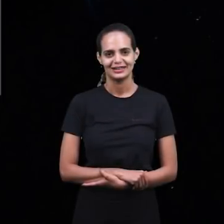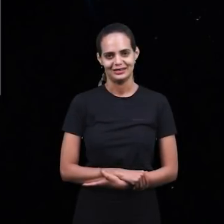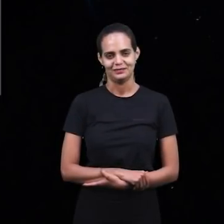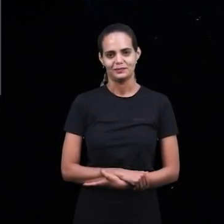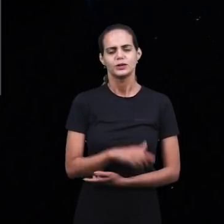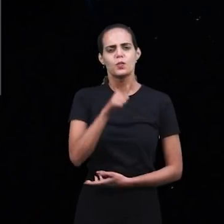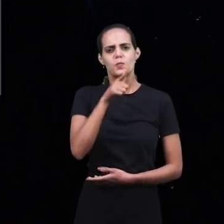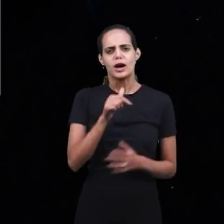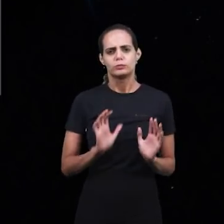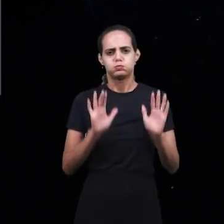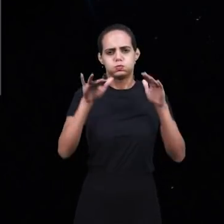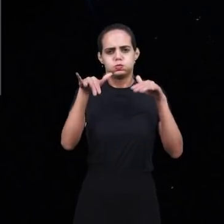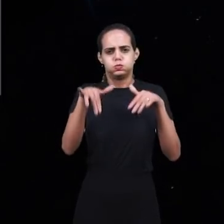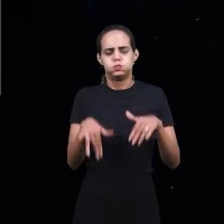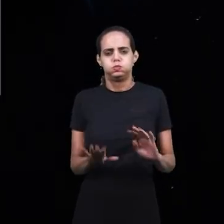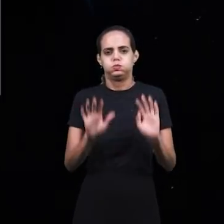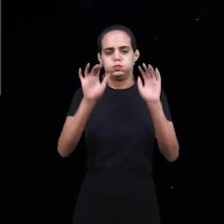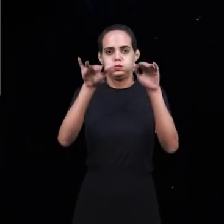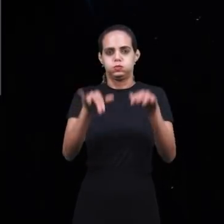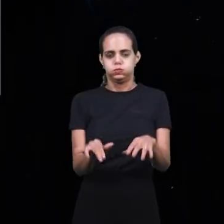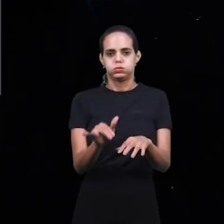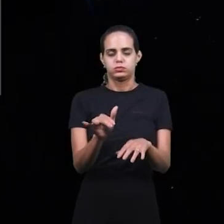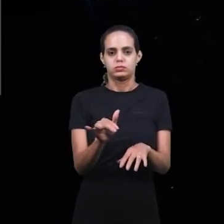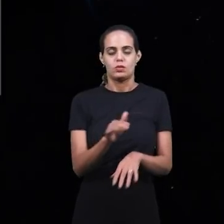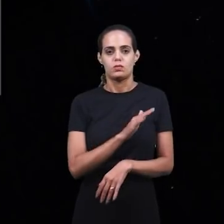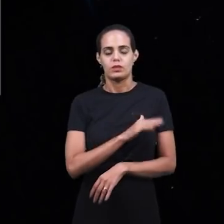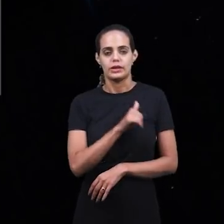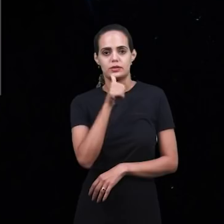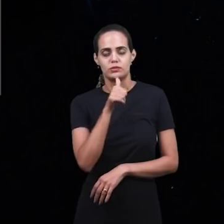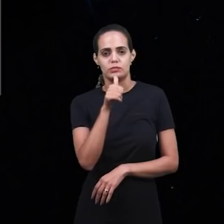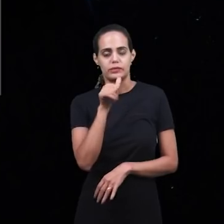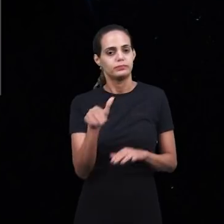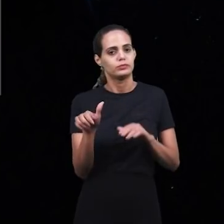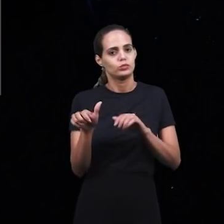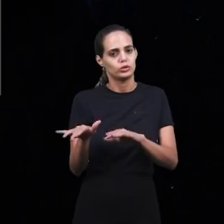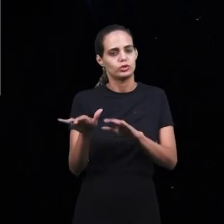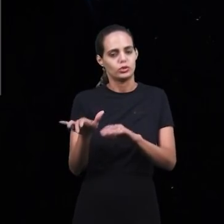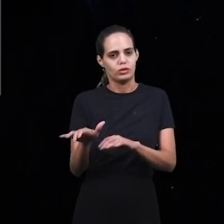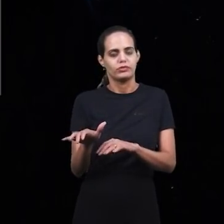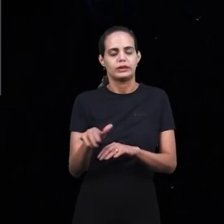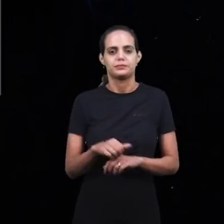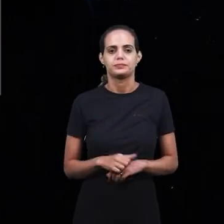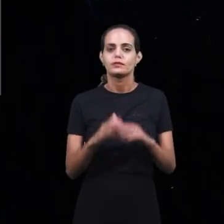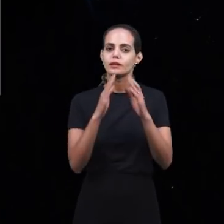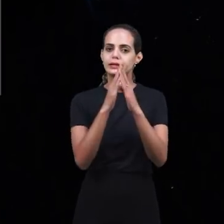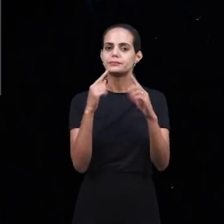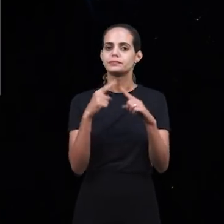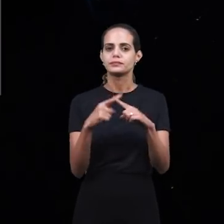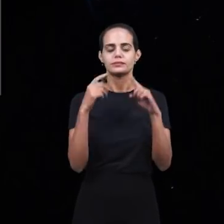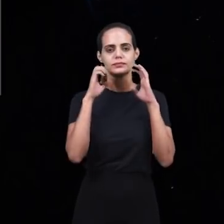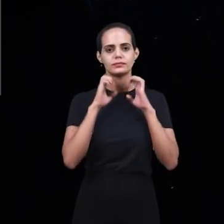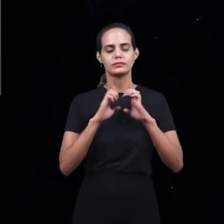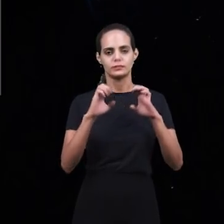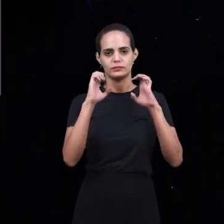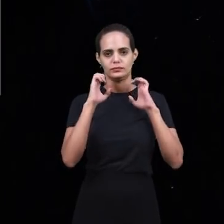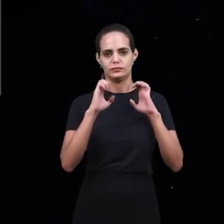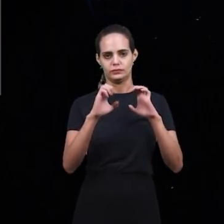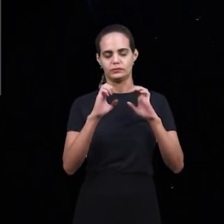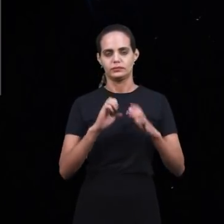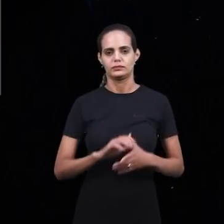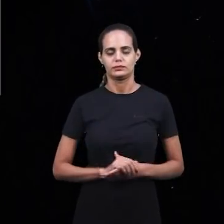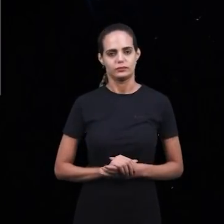Tão inquieto quanto o mar revolto estava o coração de Mary Baker, a jovem membro de uma igreja evangélica em